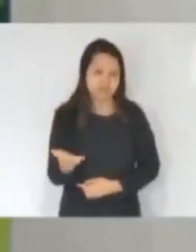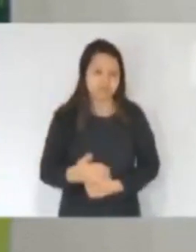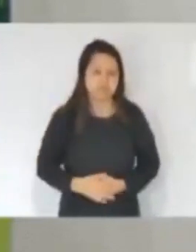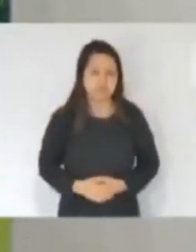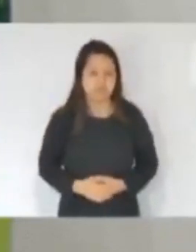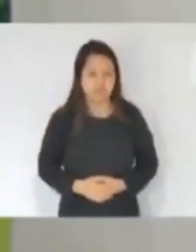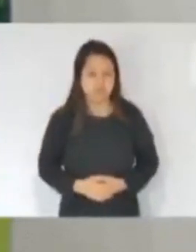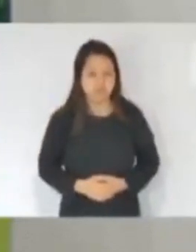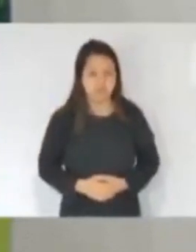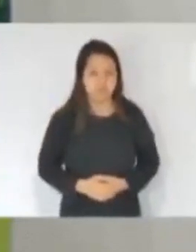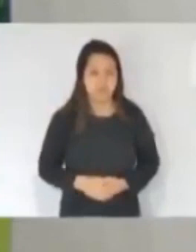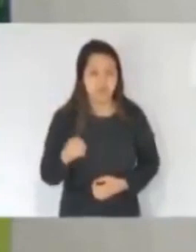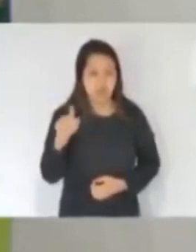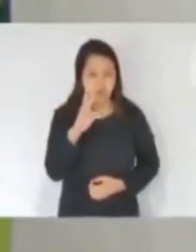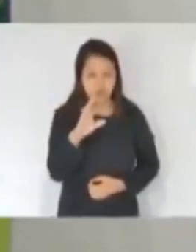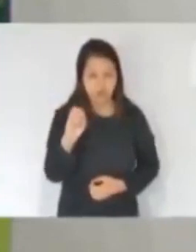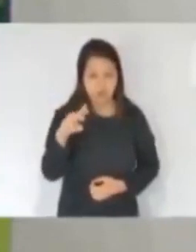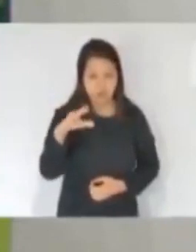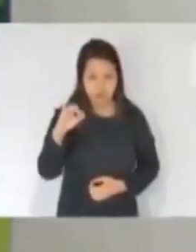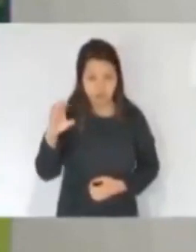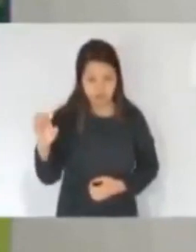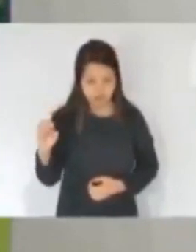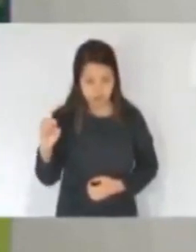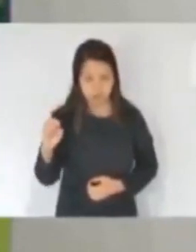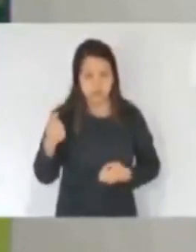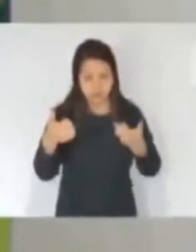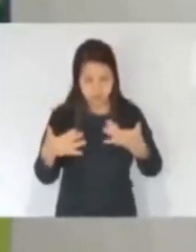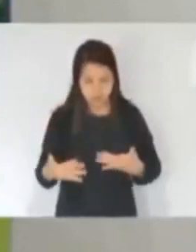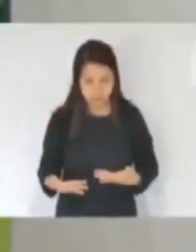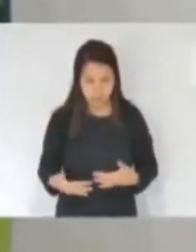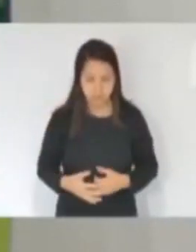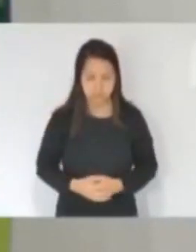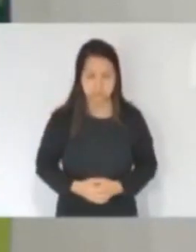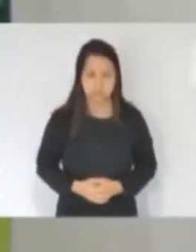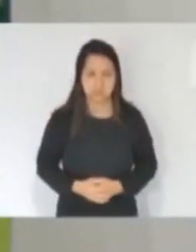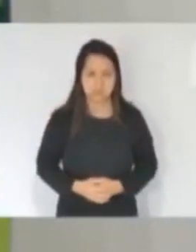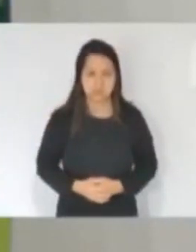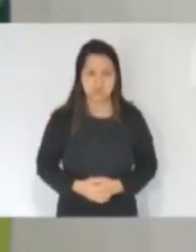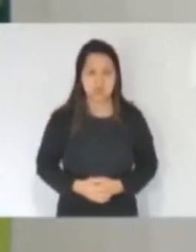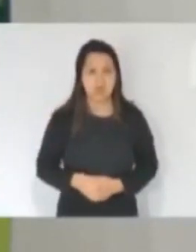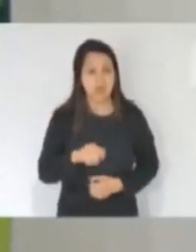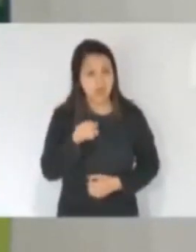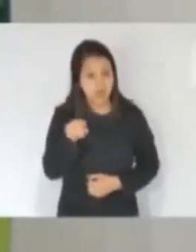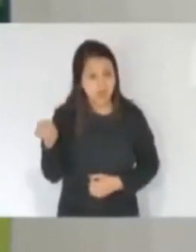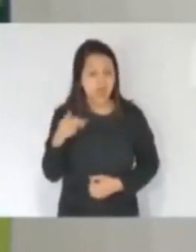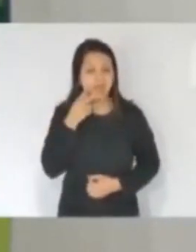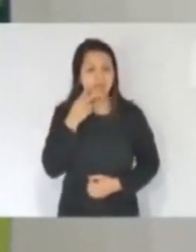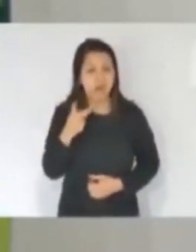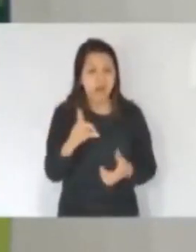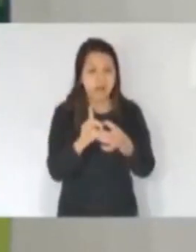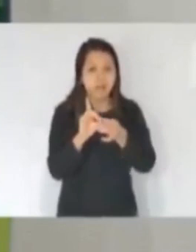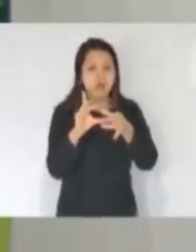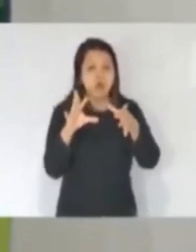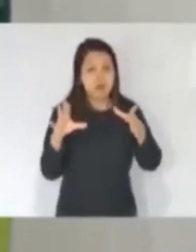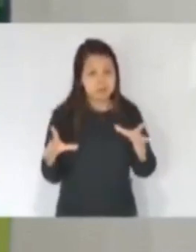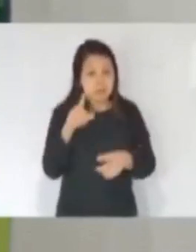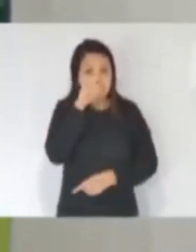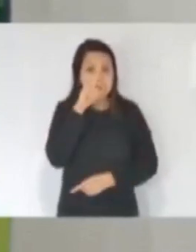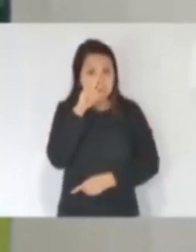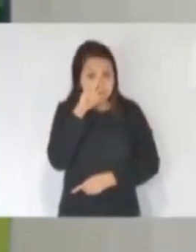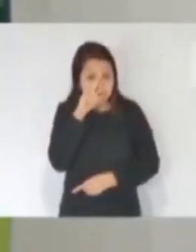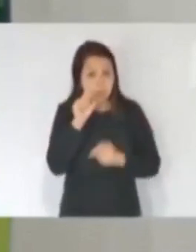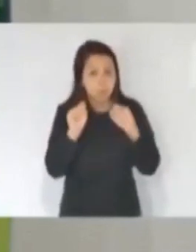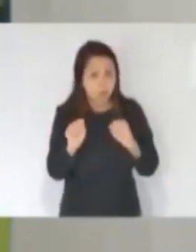o formando em medicina Plínio Oliveira Filho. E a nota diz mais: os mesmos que afirmam que a democracia está ameaçada não